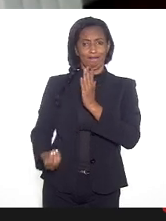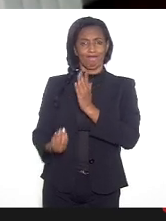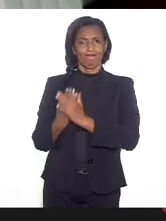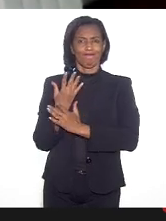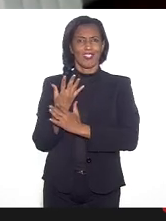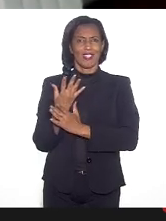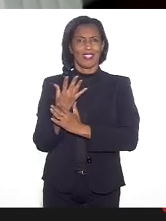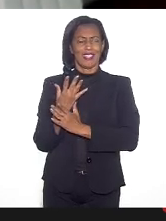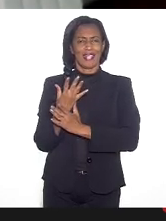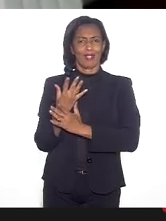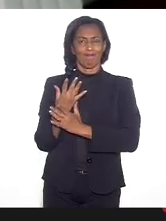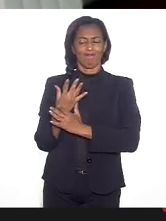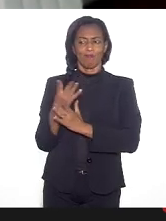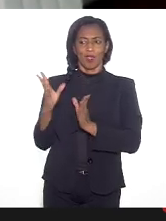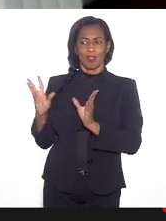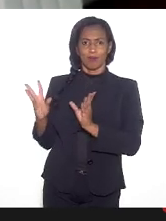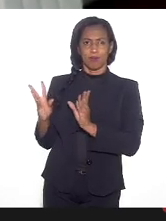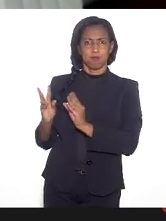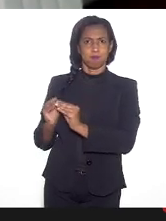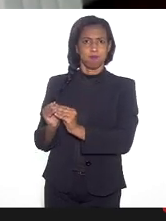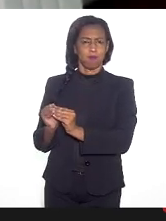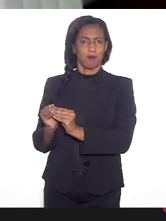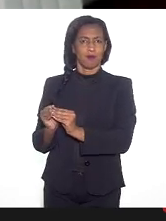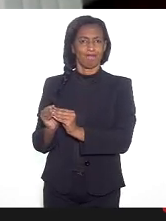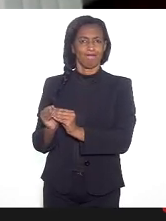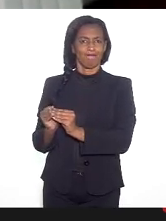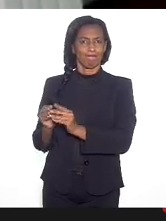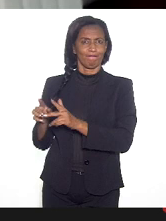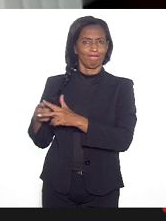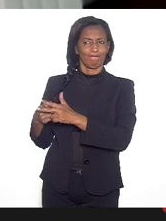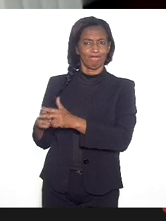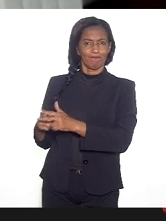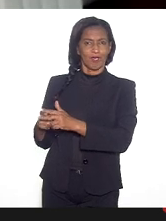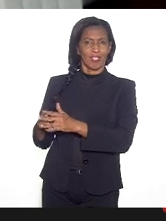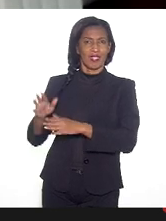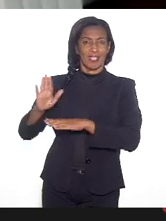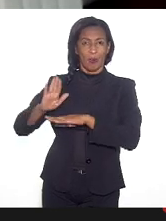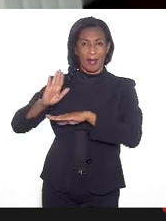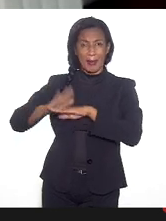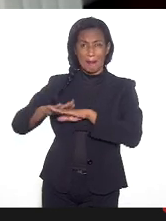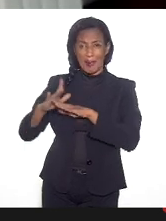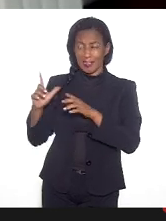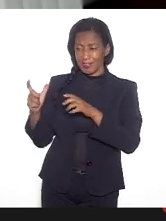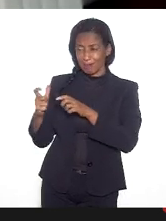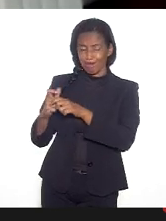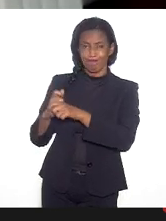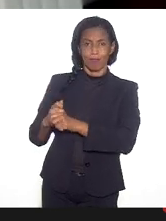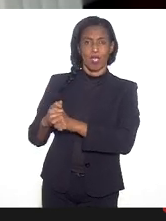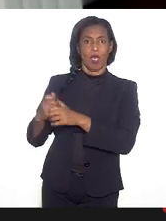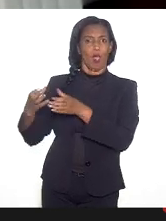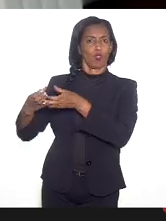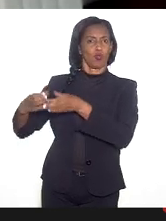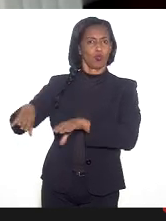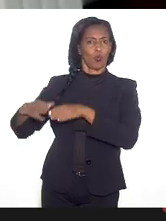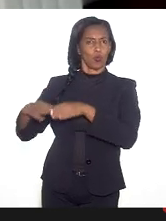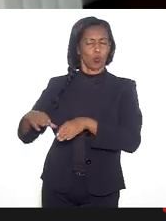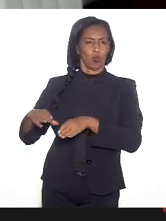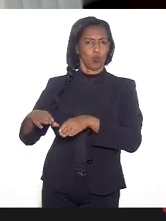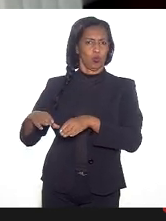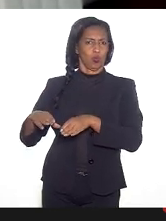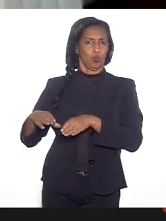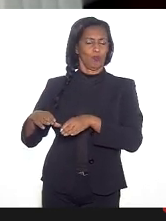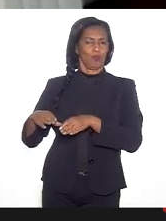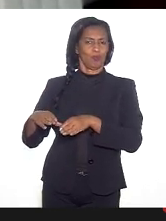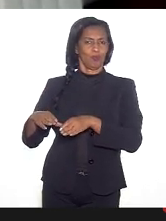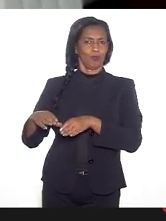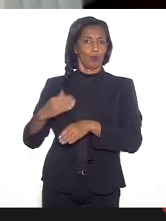adicionais. Então, em tese, ela é mais restritiva com relação aos concursos públicos do que